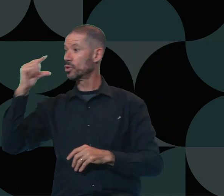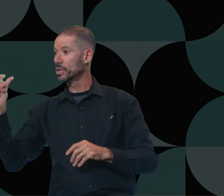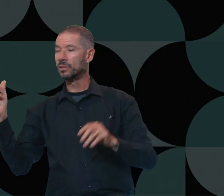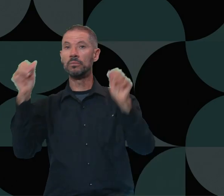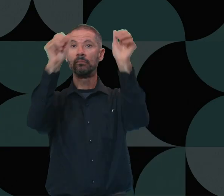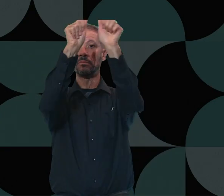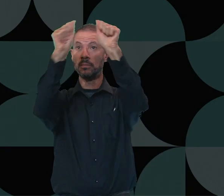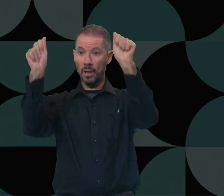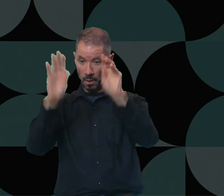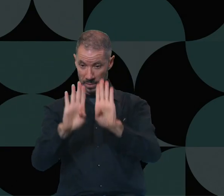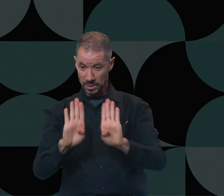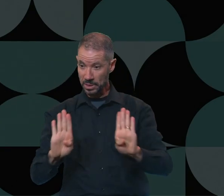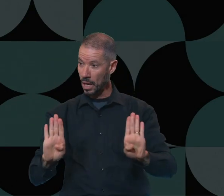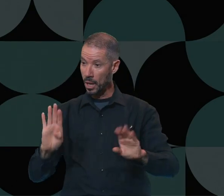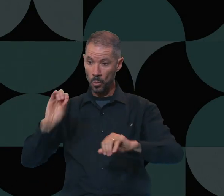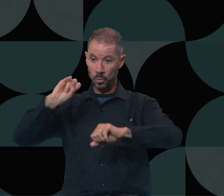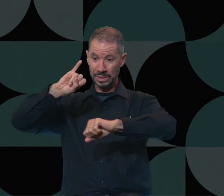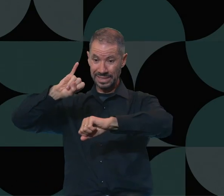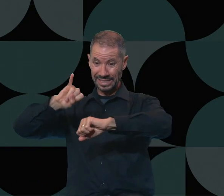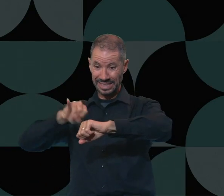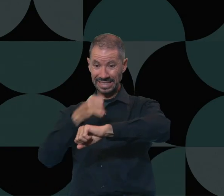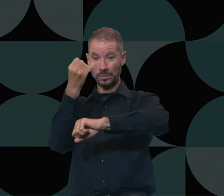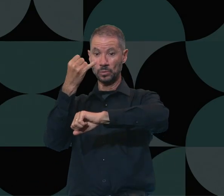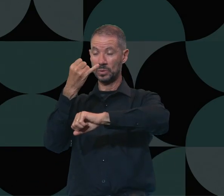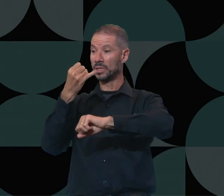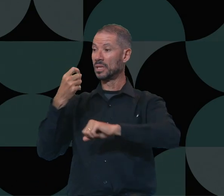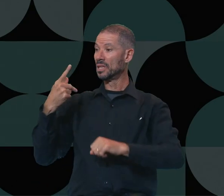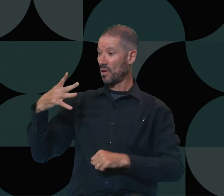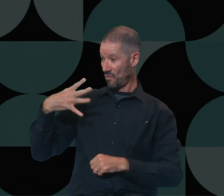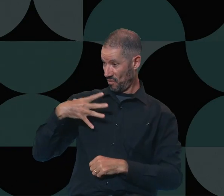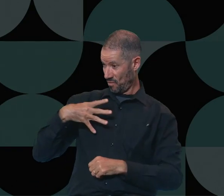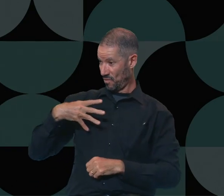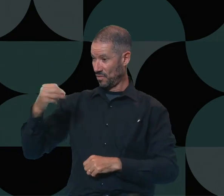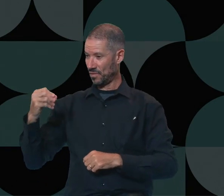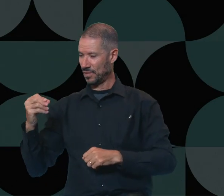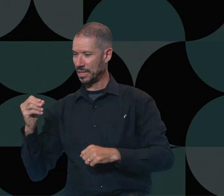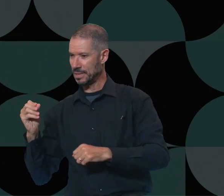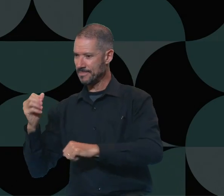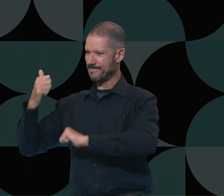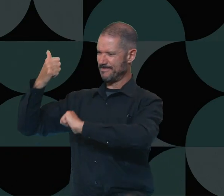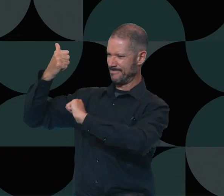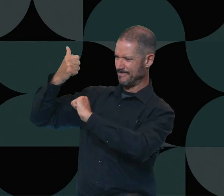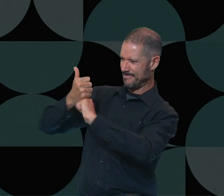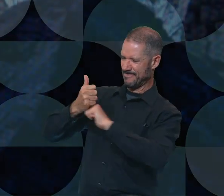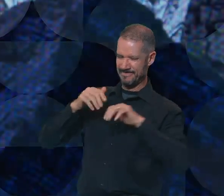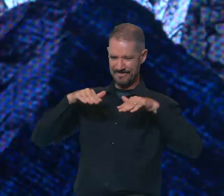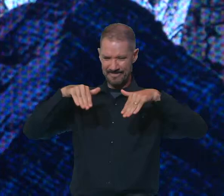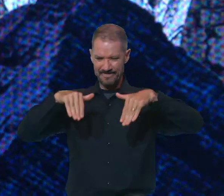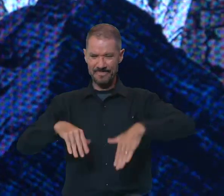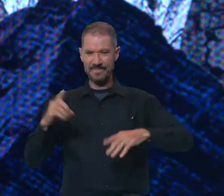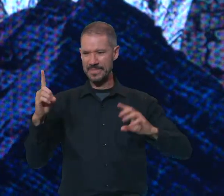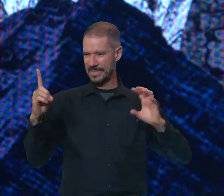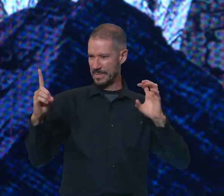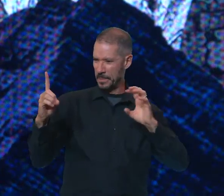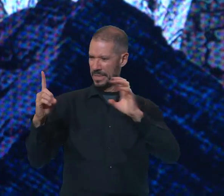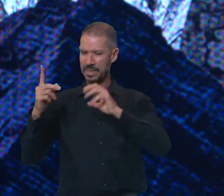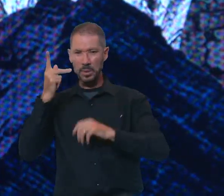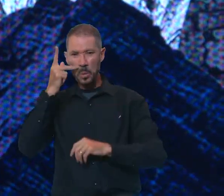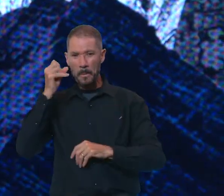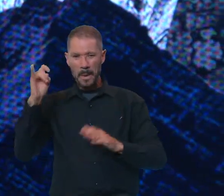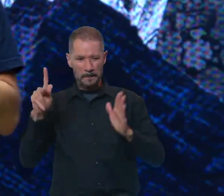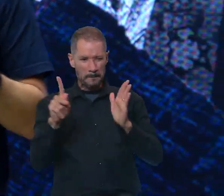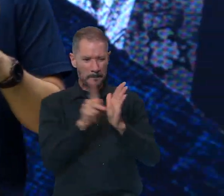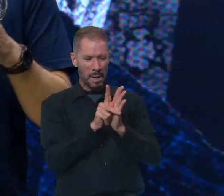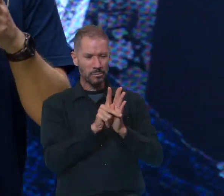Jerusalém, fugindo da cidade, porque Absalão, seu filho, havia agora usurpado o poder e estava perseguindo o próprio pai. Ele